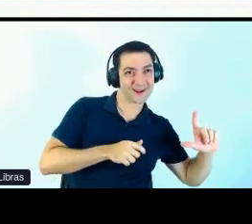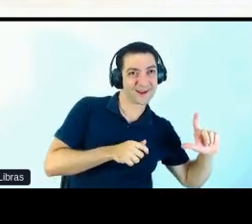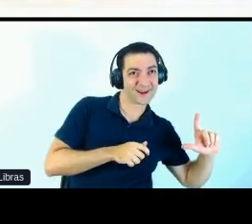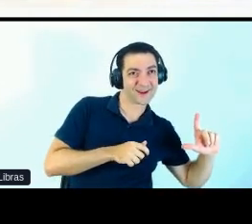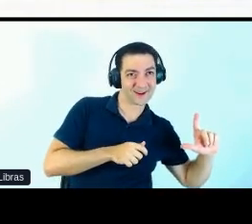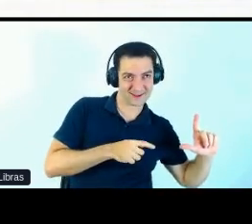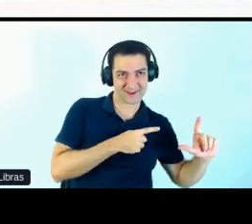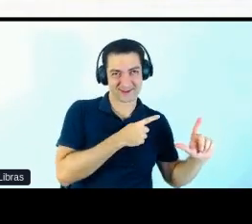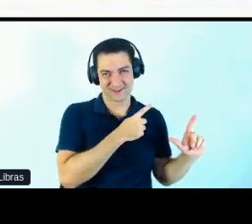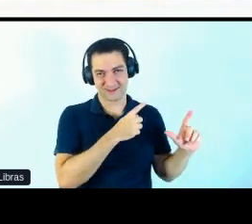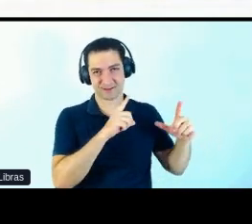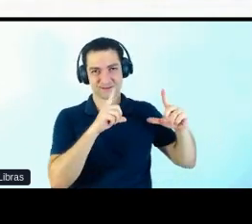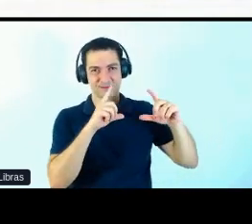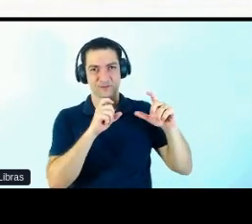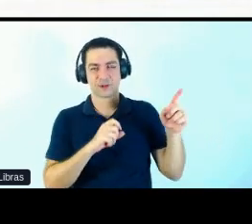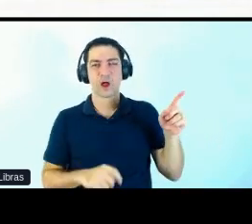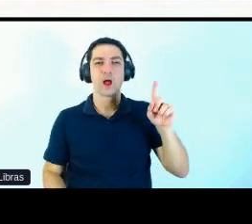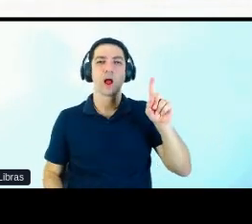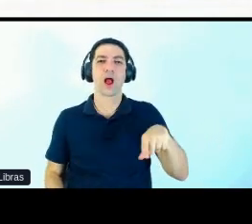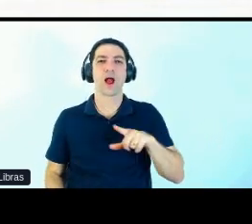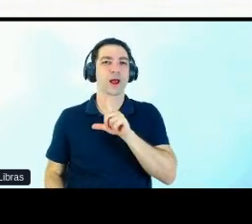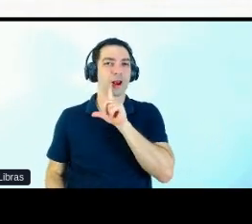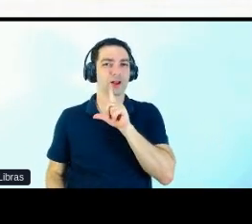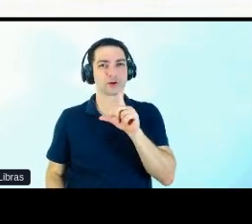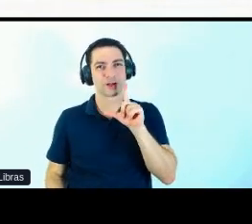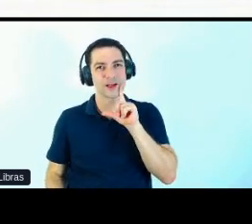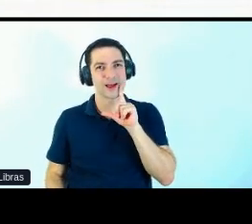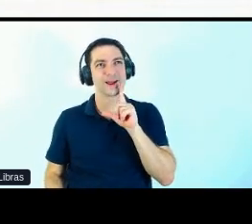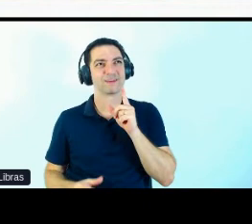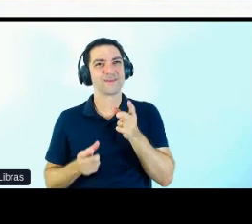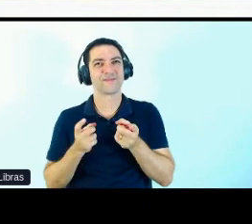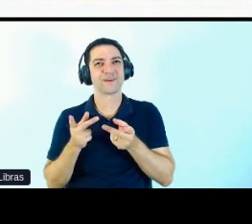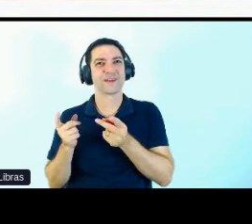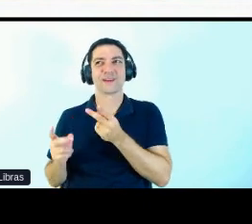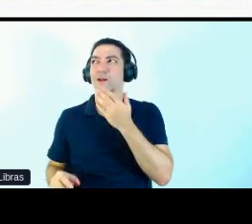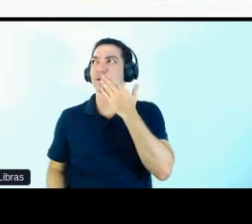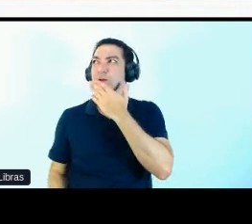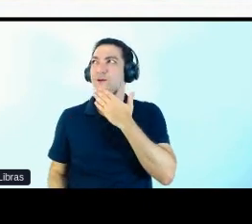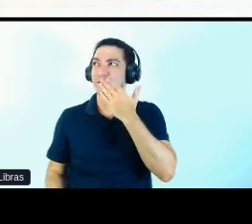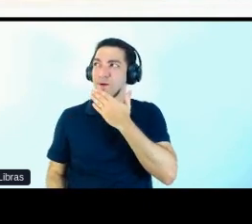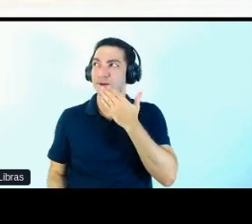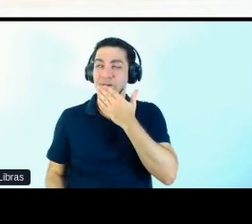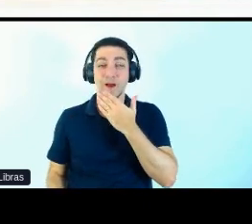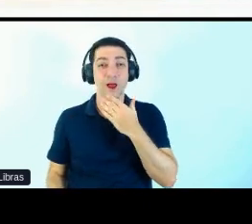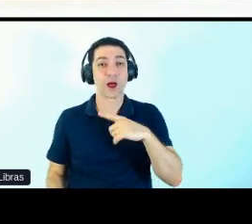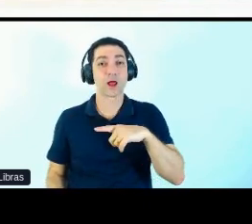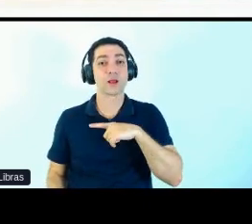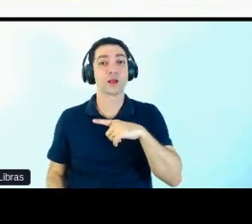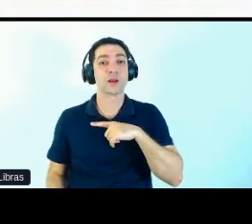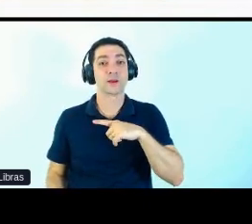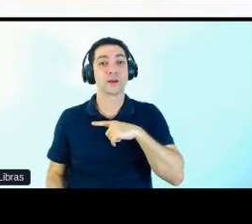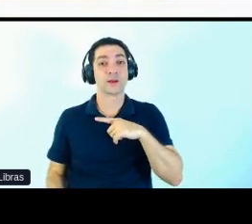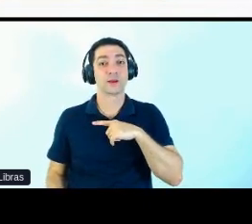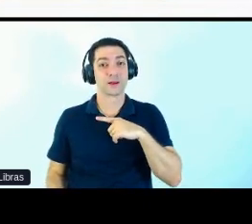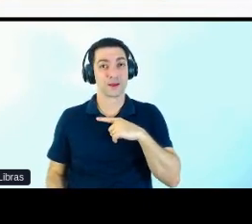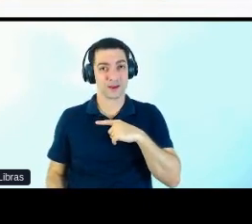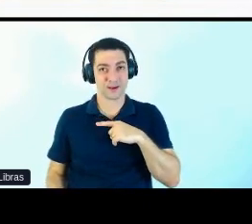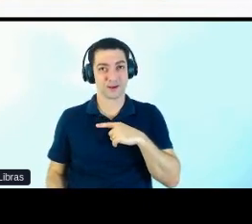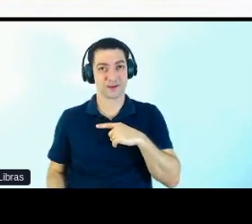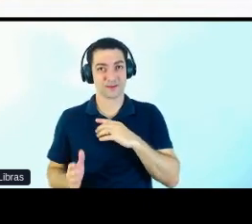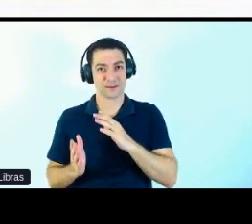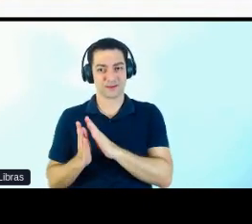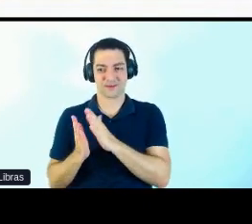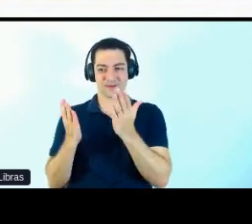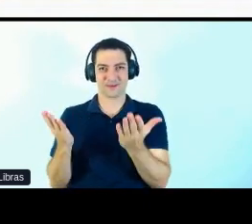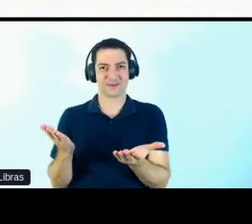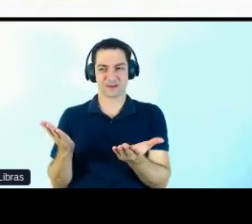não é lanchonete, uma doceria, certo? Onde eles têm um cardápio, tem tablets